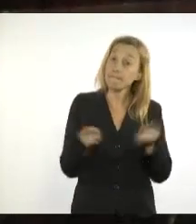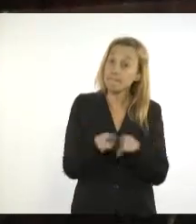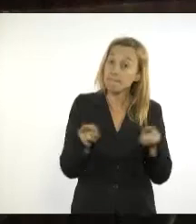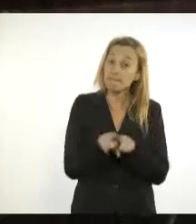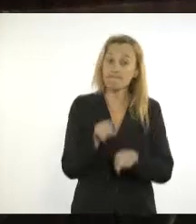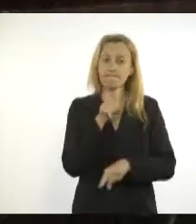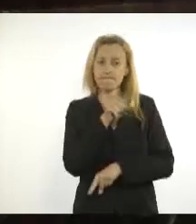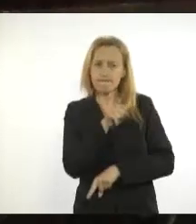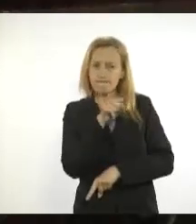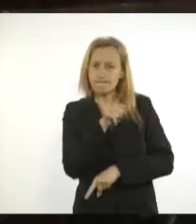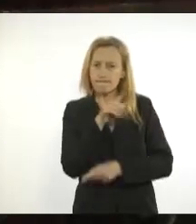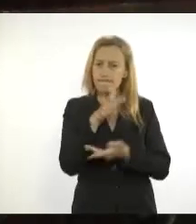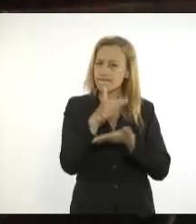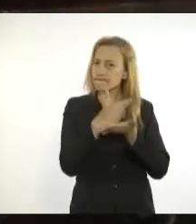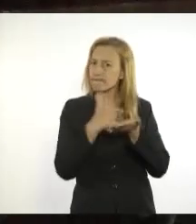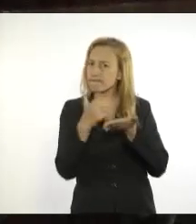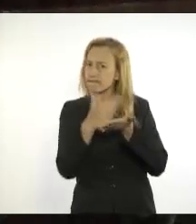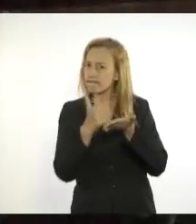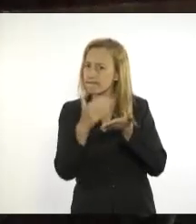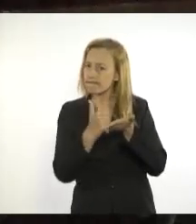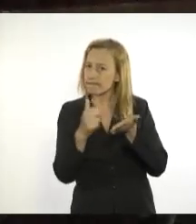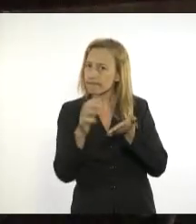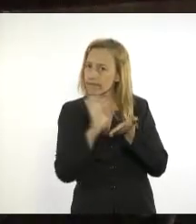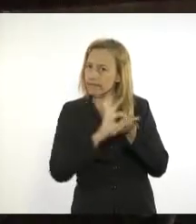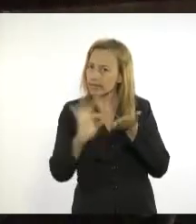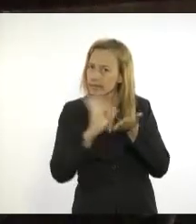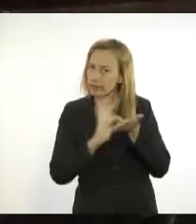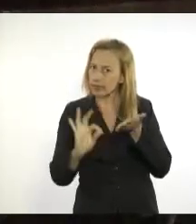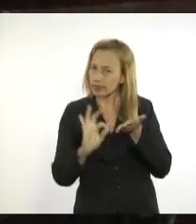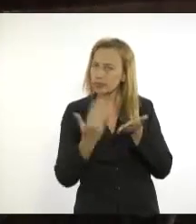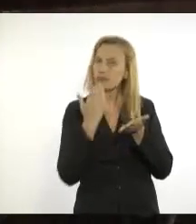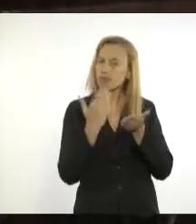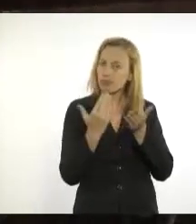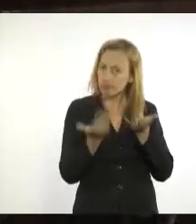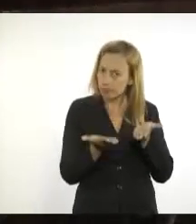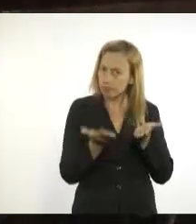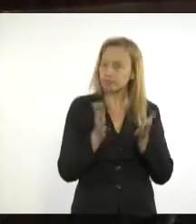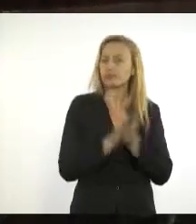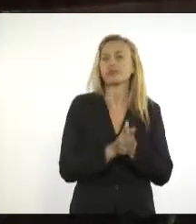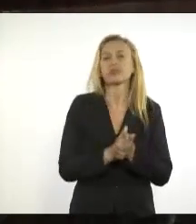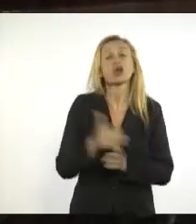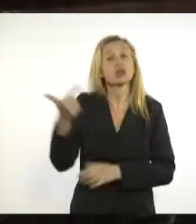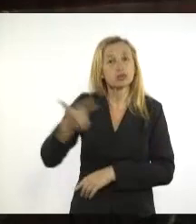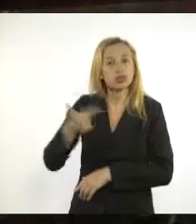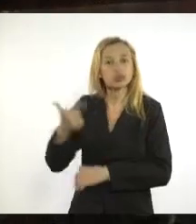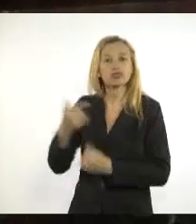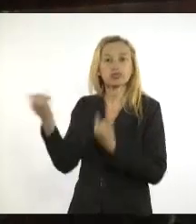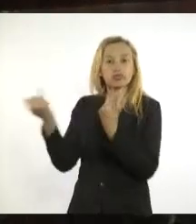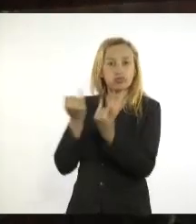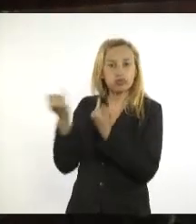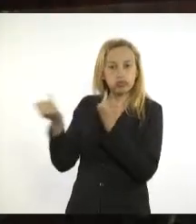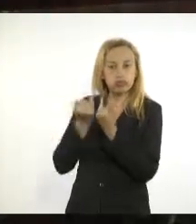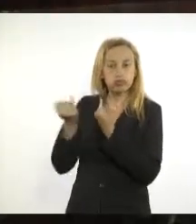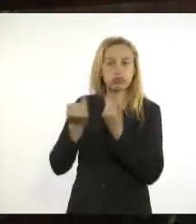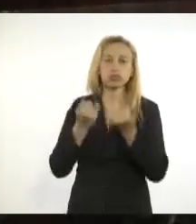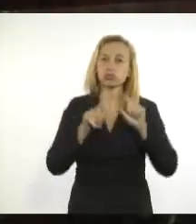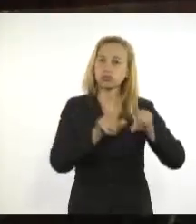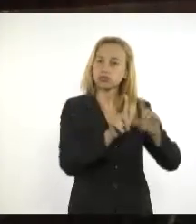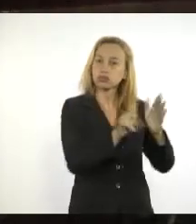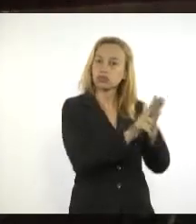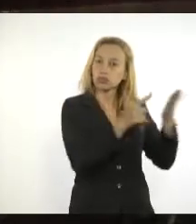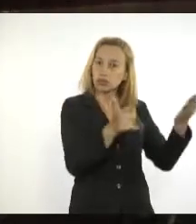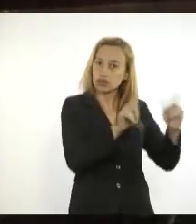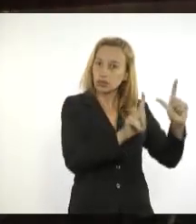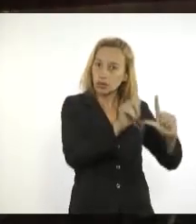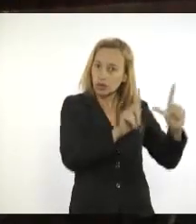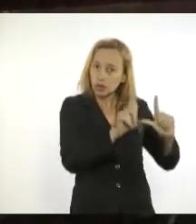que retiraram sua assinatura do requerimento, segundo informações dos jornais, que, mais